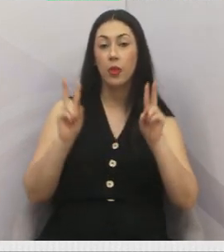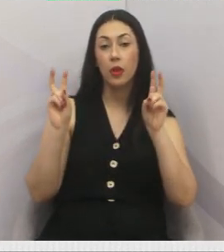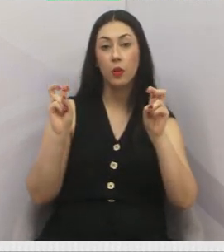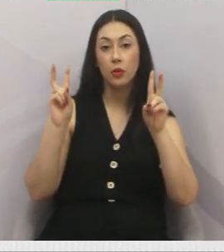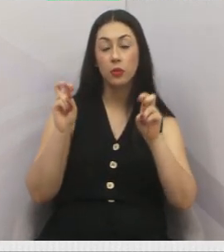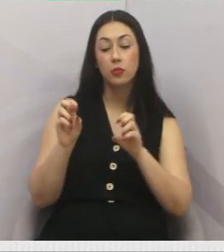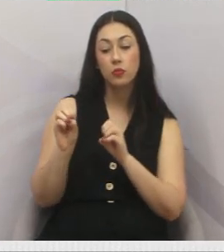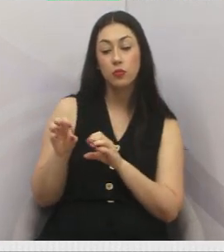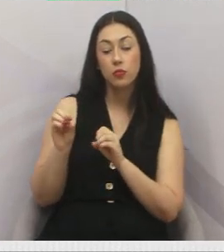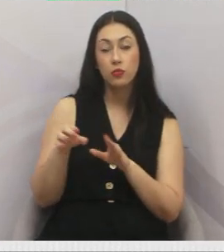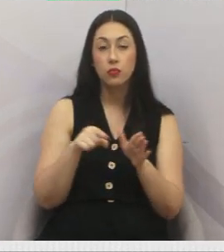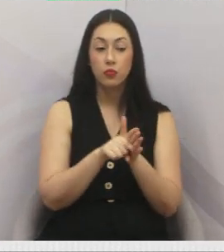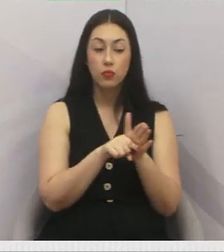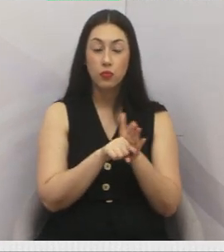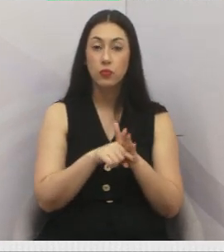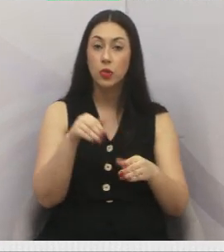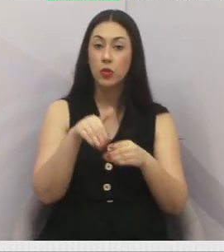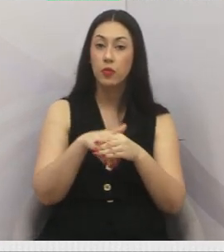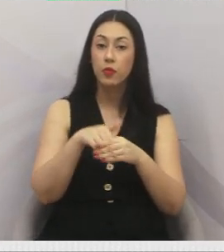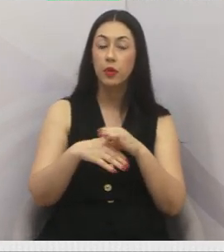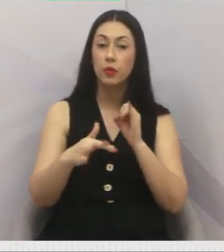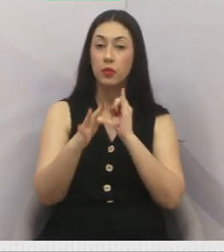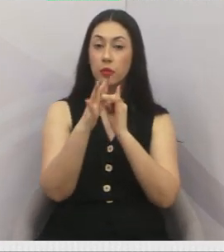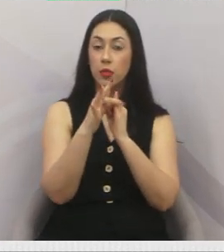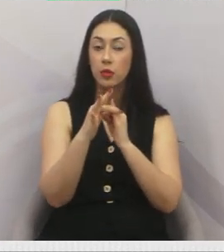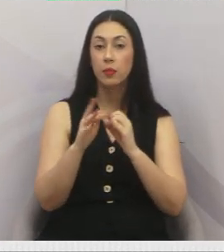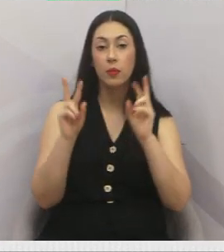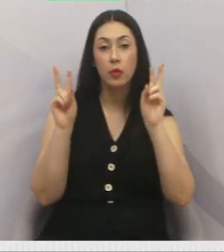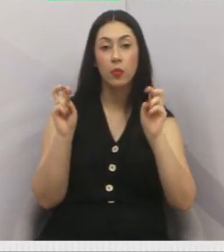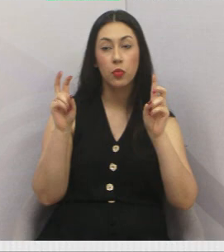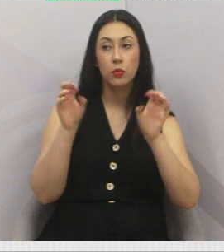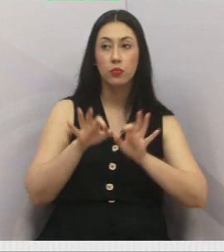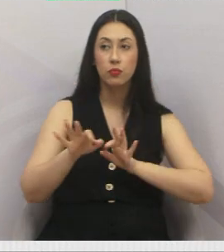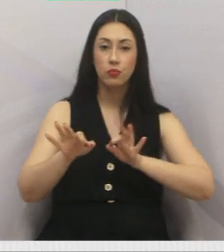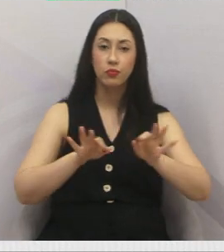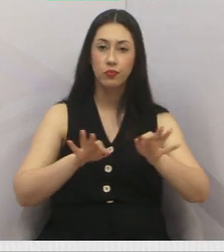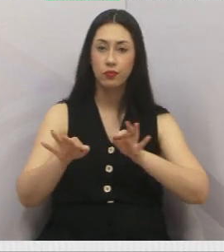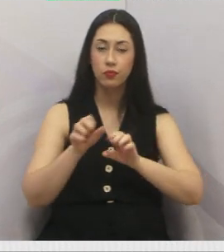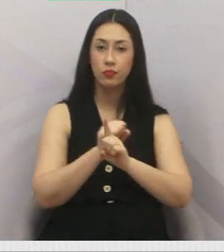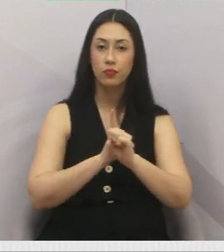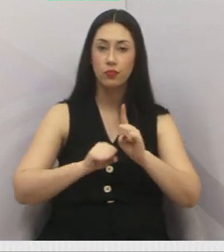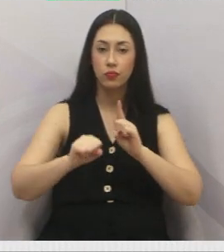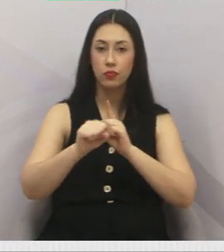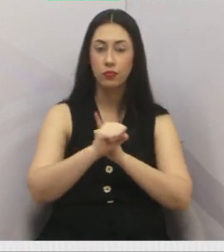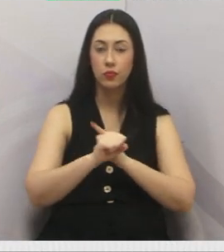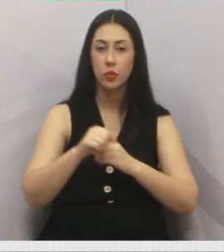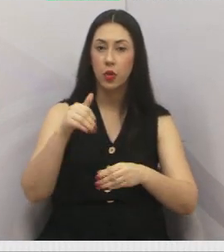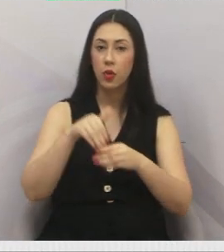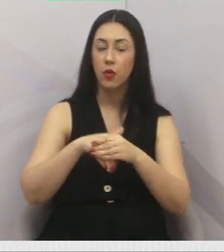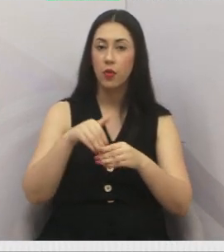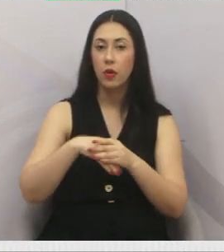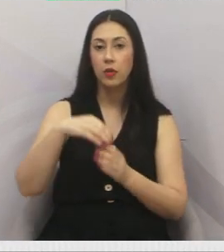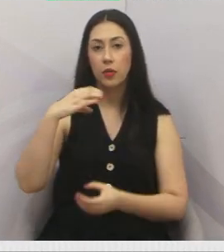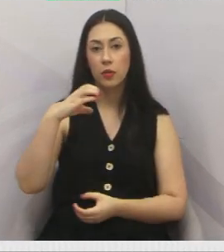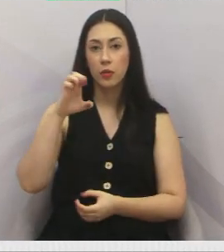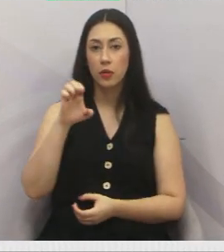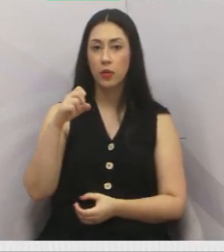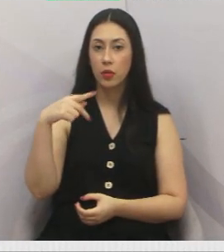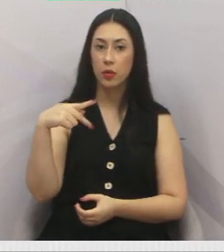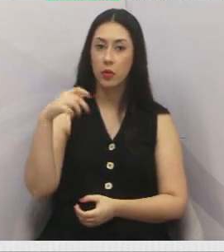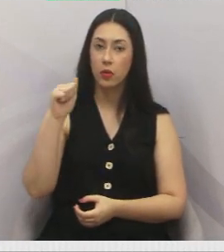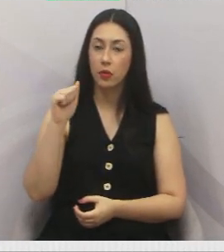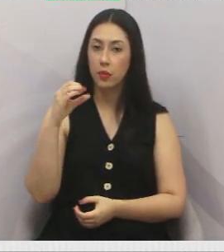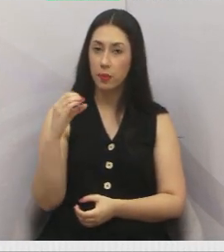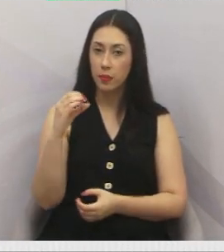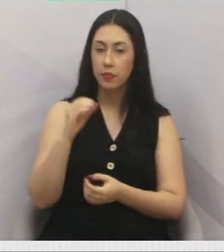Entidades Acadêmicas, um voto para Instituto Federal. Segmento Organização da Sociedade Civil, um voto para CEPAC.